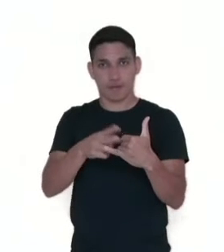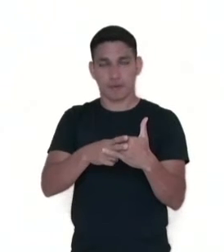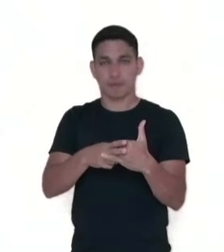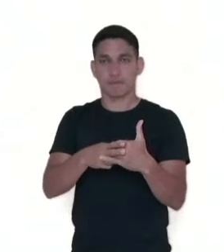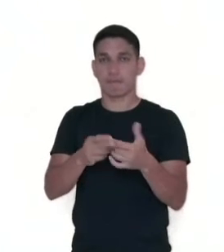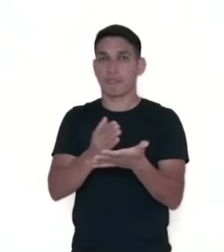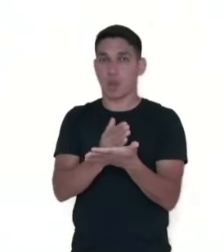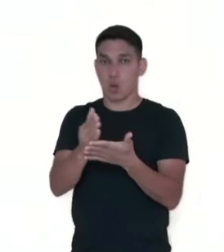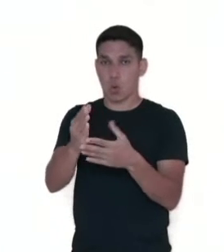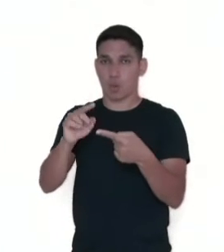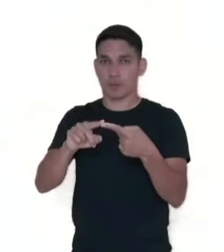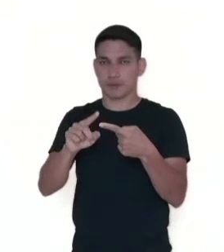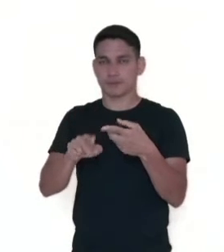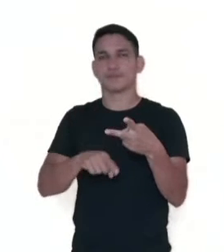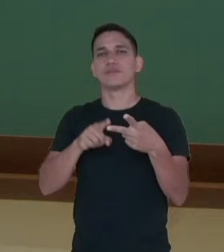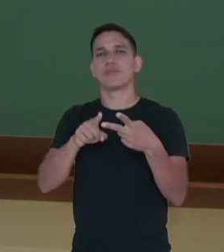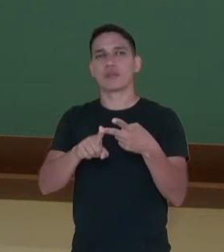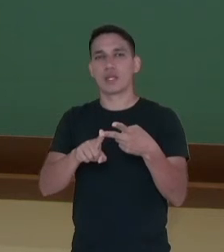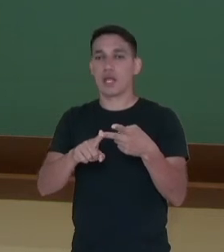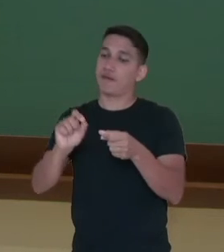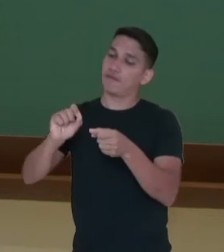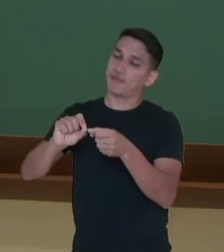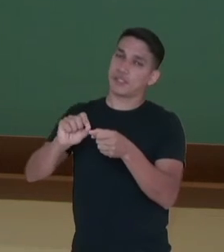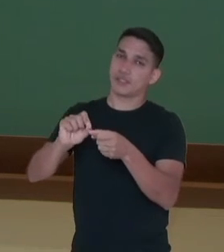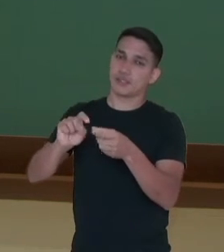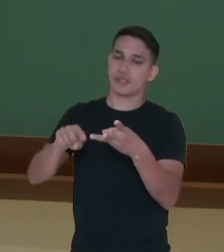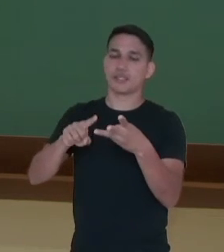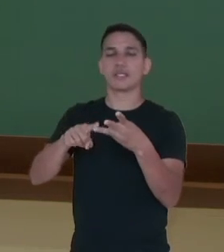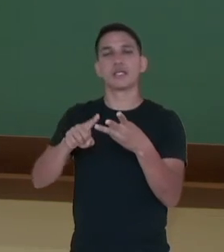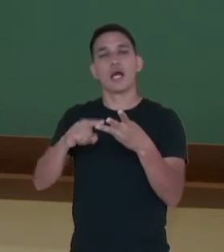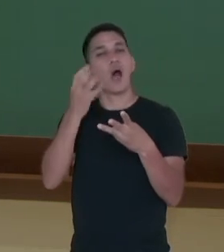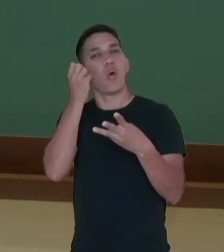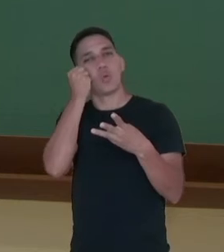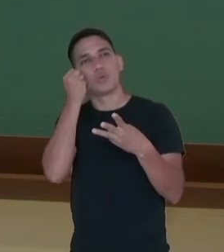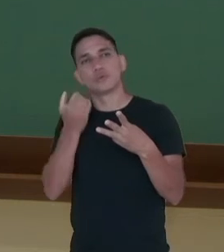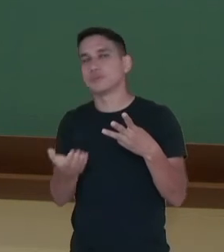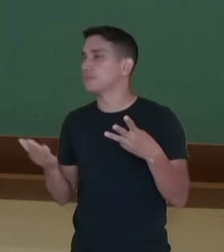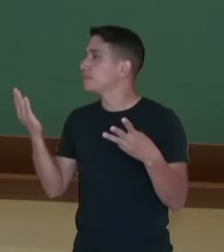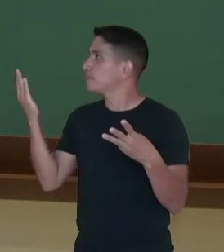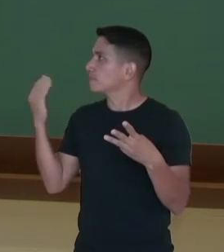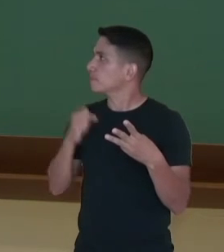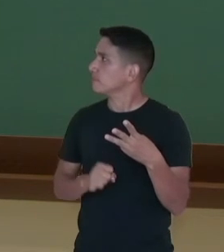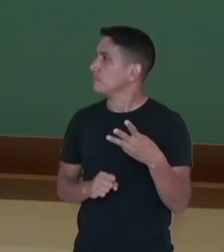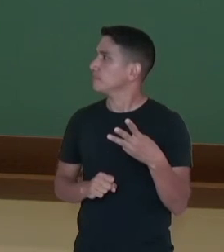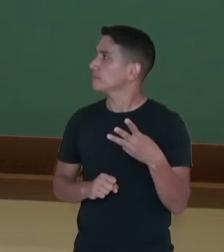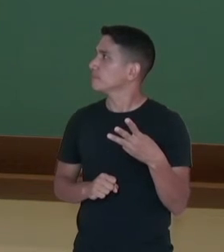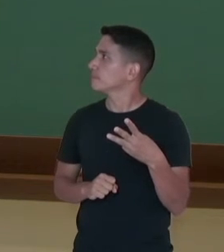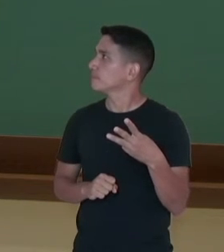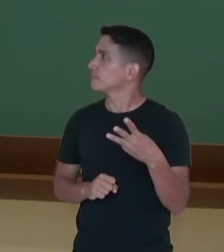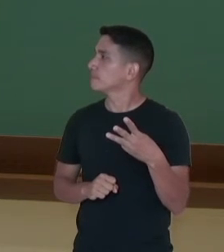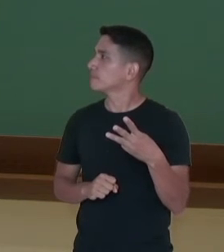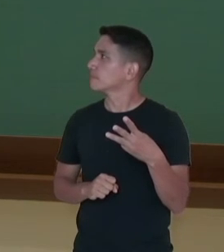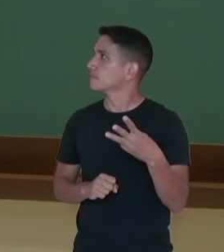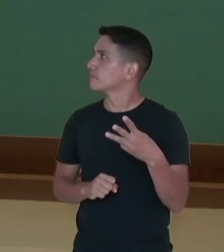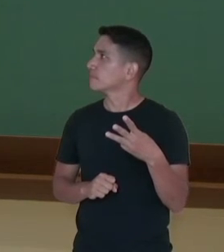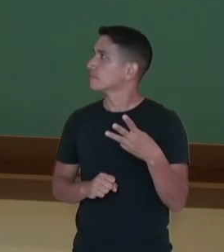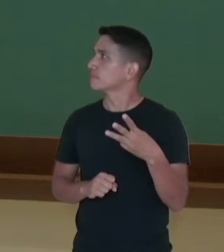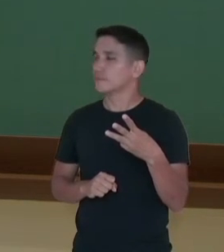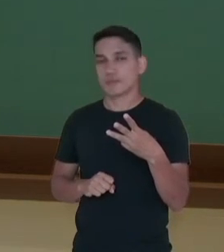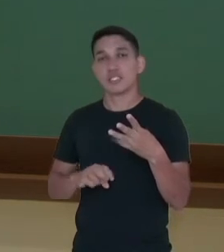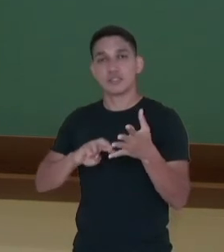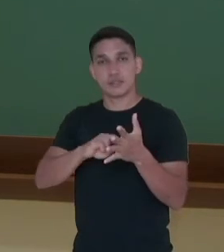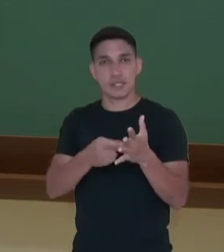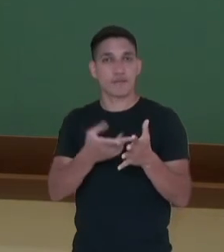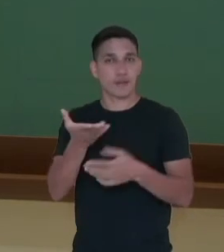começar, verbo hacer, que é o verbo fazer, e verbo dormir, né, que tem justamente esse sentido,